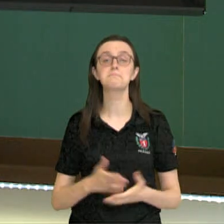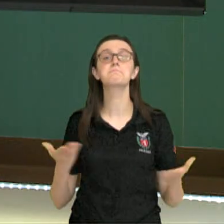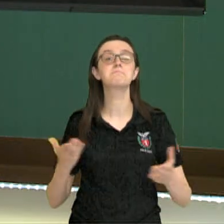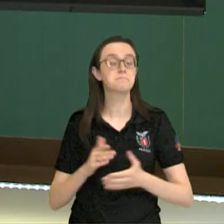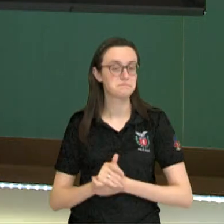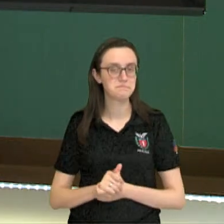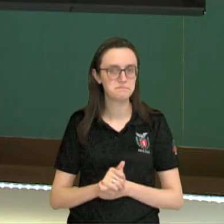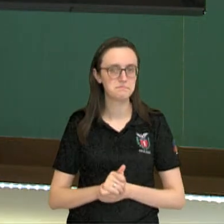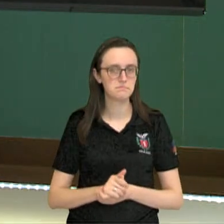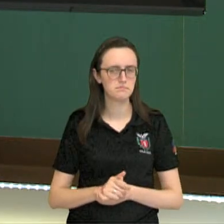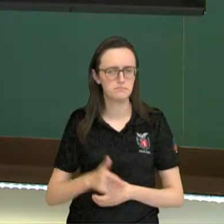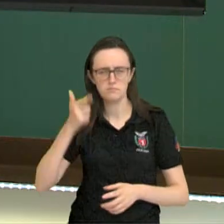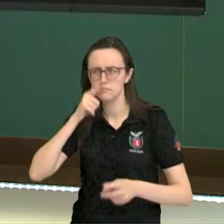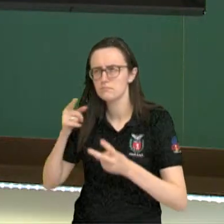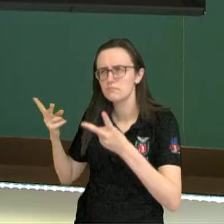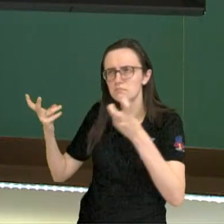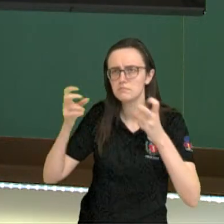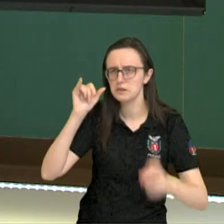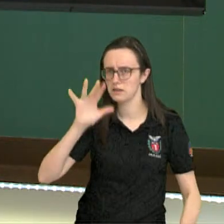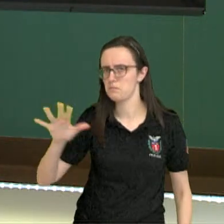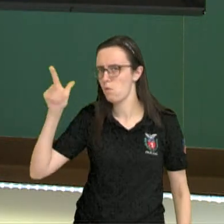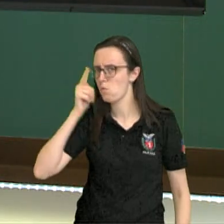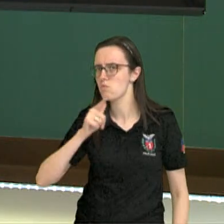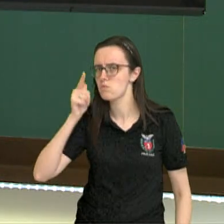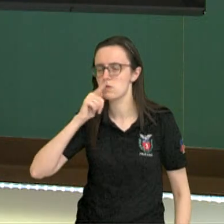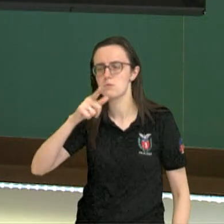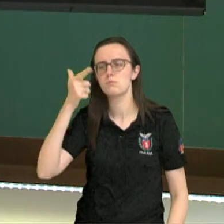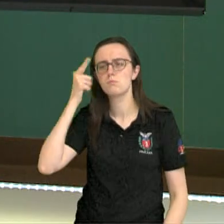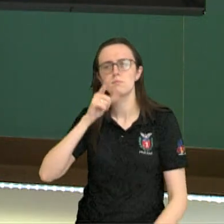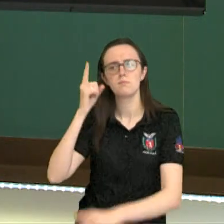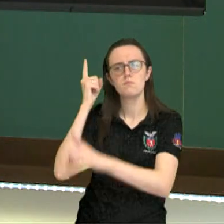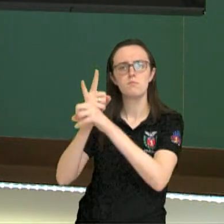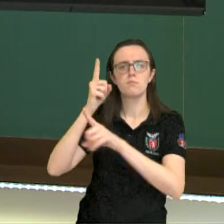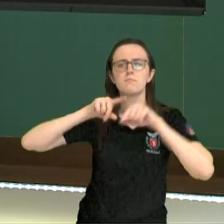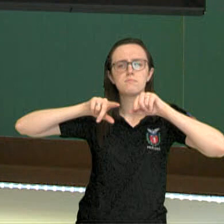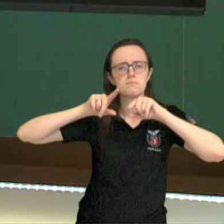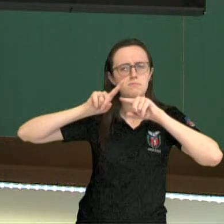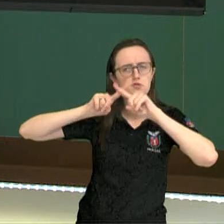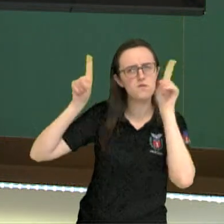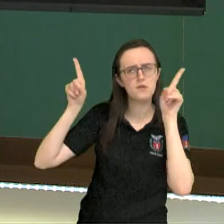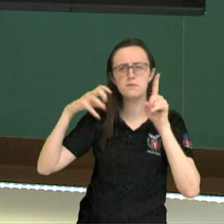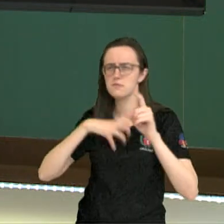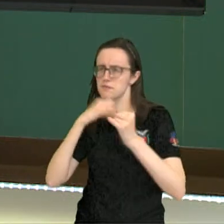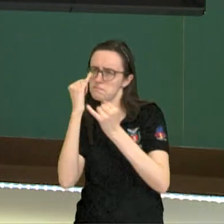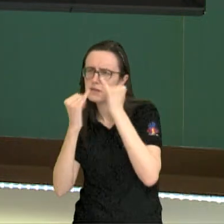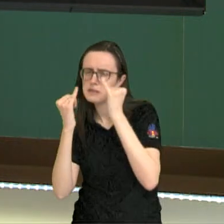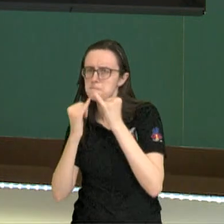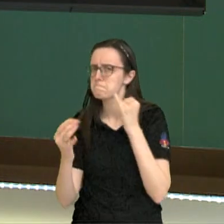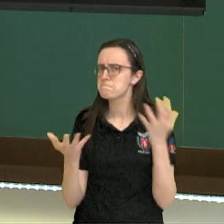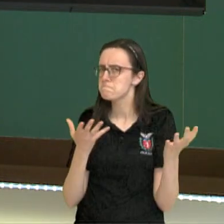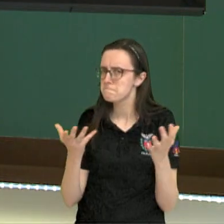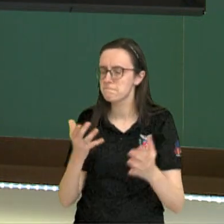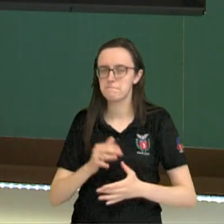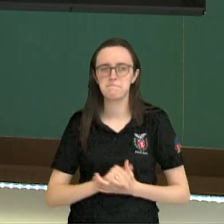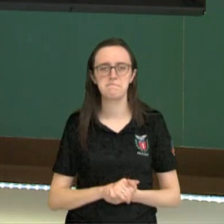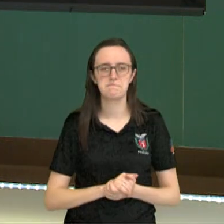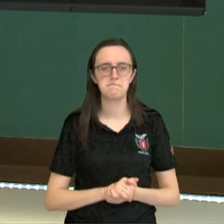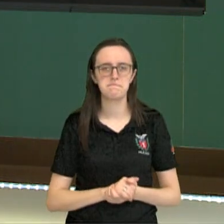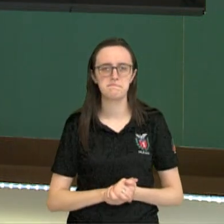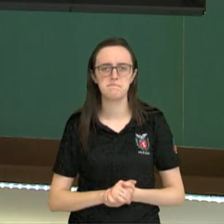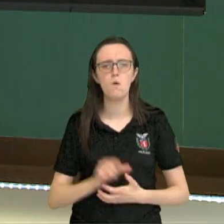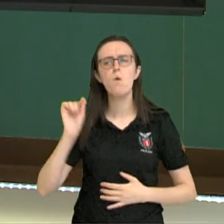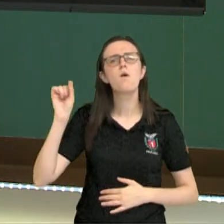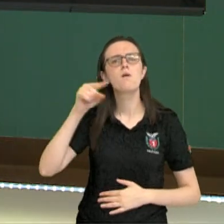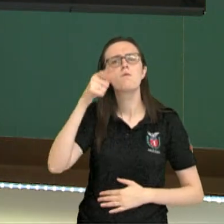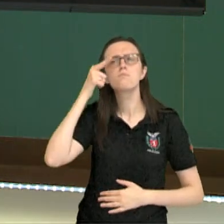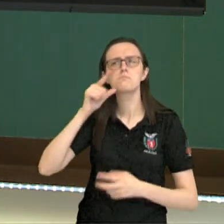E aí, galera, observou a imagem? Conseguiu encontrar diferenças e semelhanças? O que